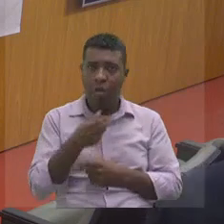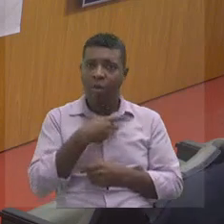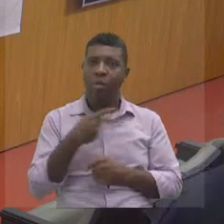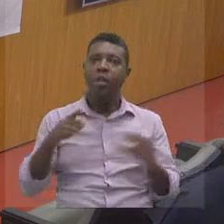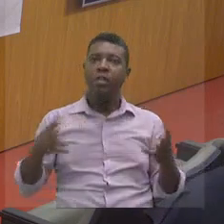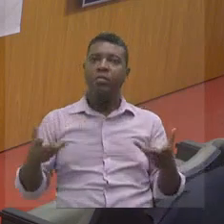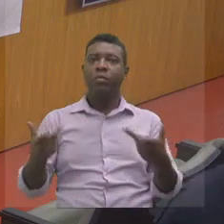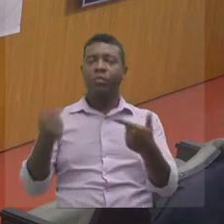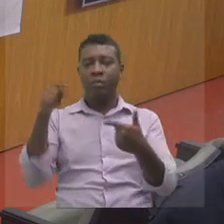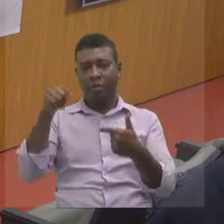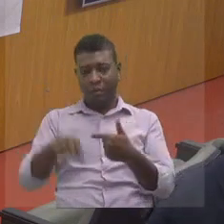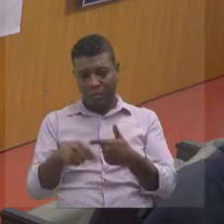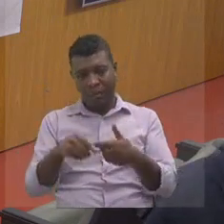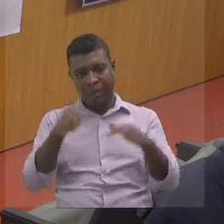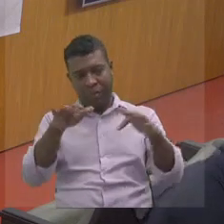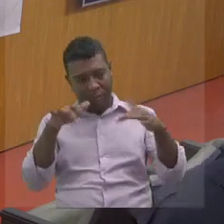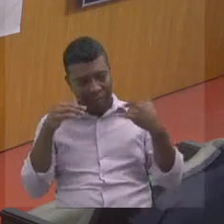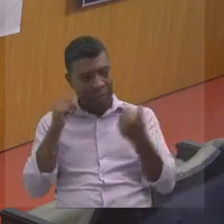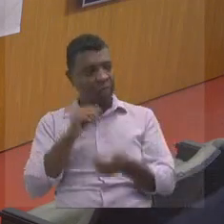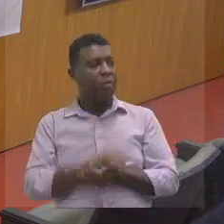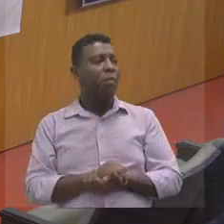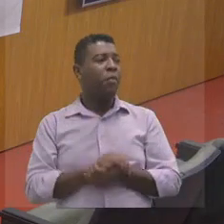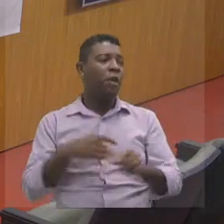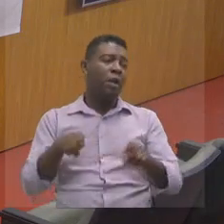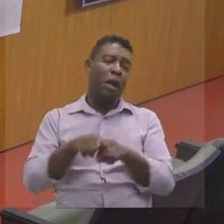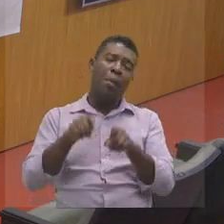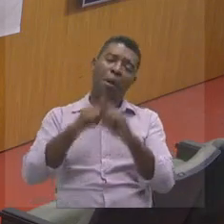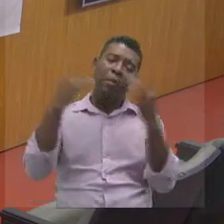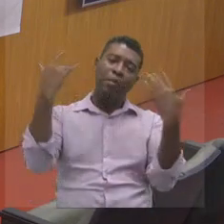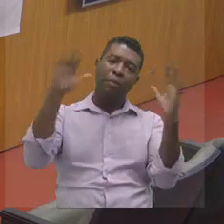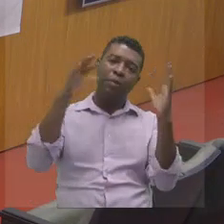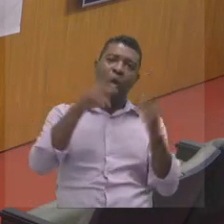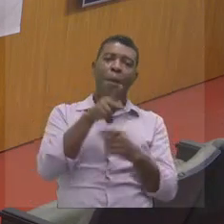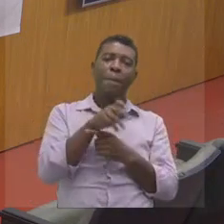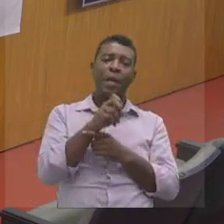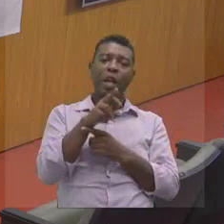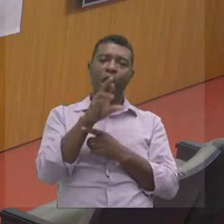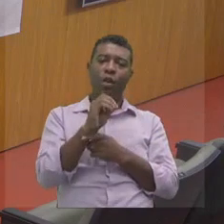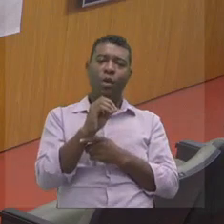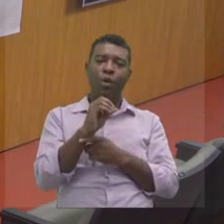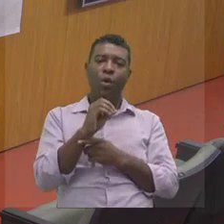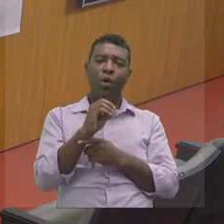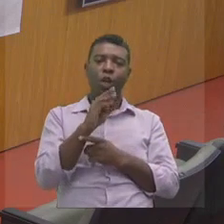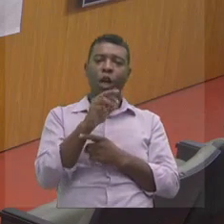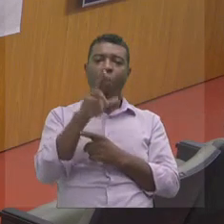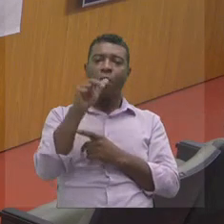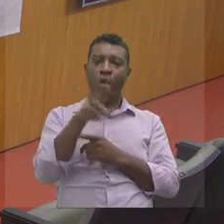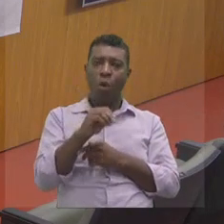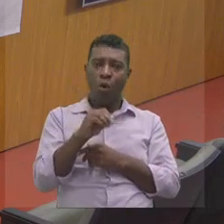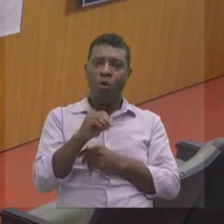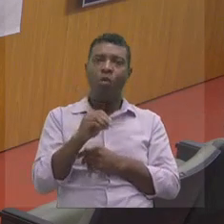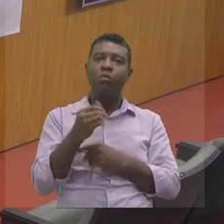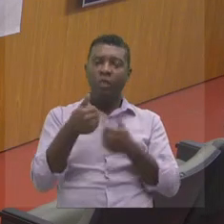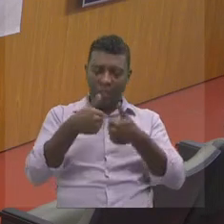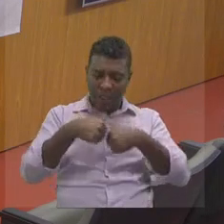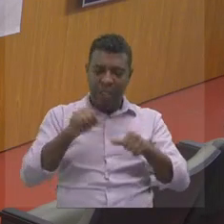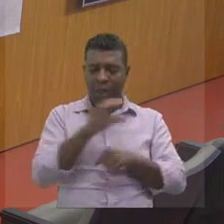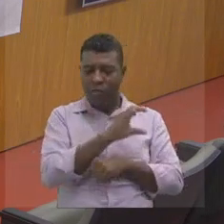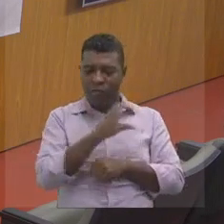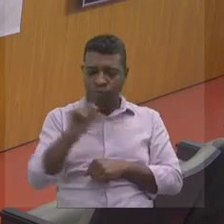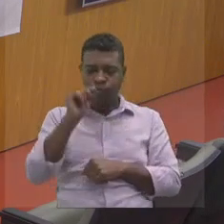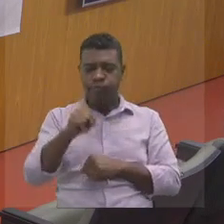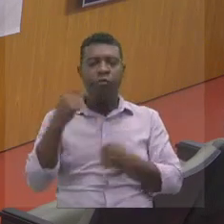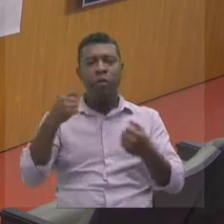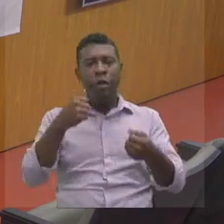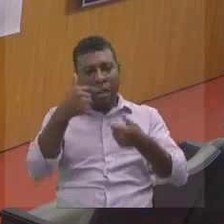quero também parabenizar o secretário Pedro Bruno que muito bem coordena os trabalhos nessa secretaria